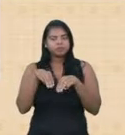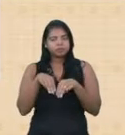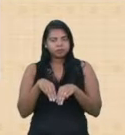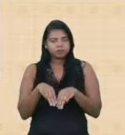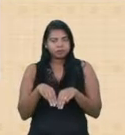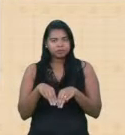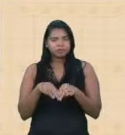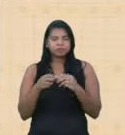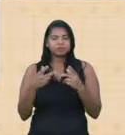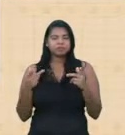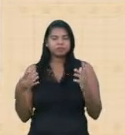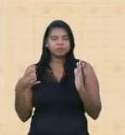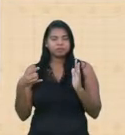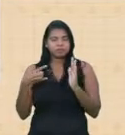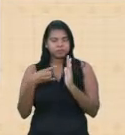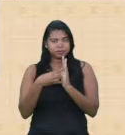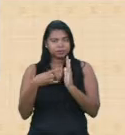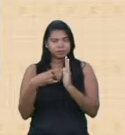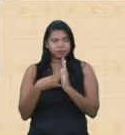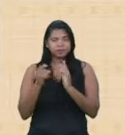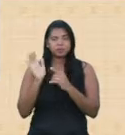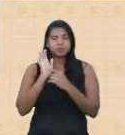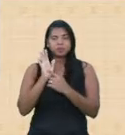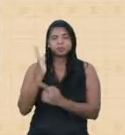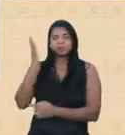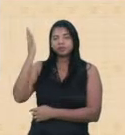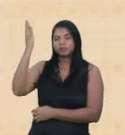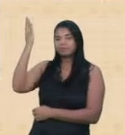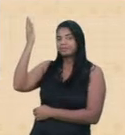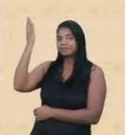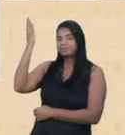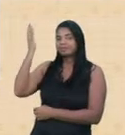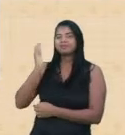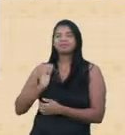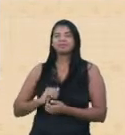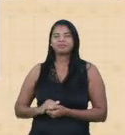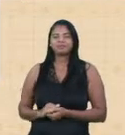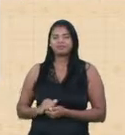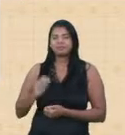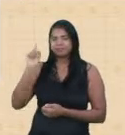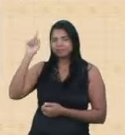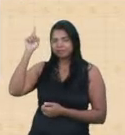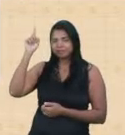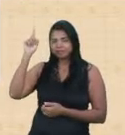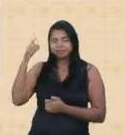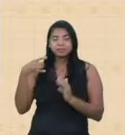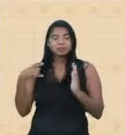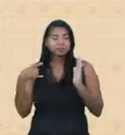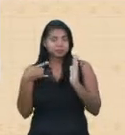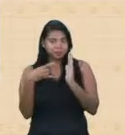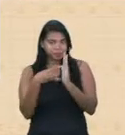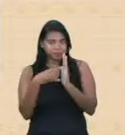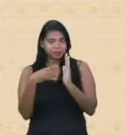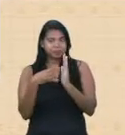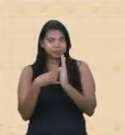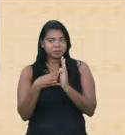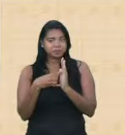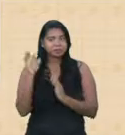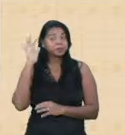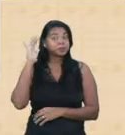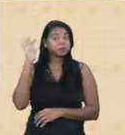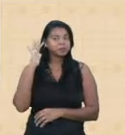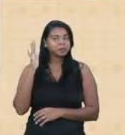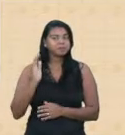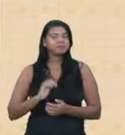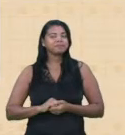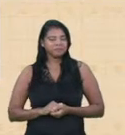produzir esses ímãs que eu trouxe aqui para você, ó. O ímã, que no caso esse aqui é chamado de ímã ferradura, e você já deve estar imaginando porque ele tem o nome